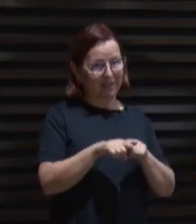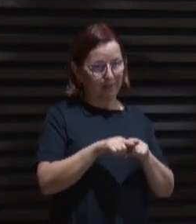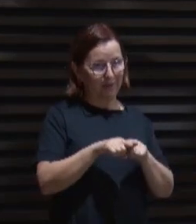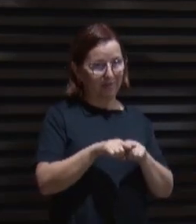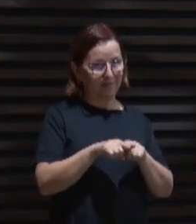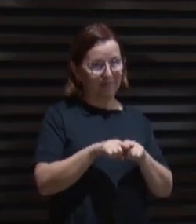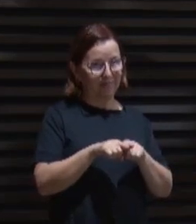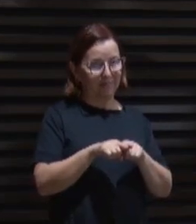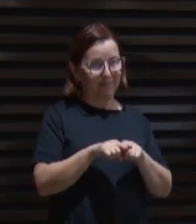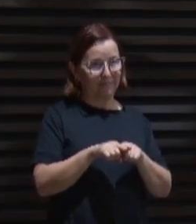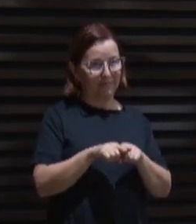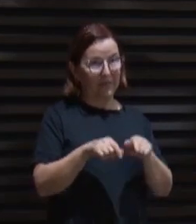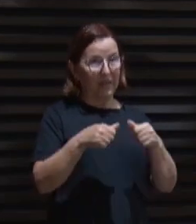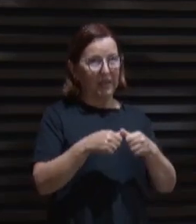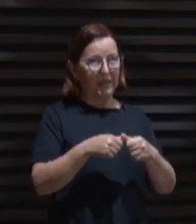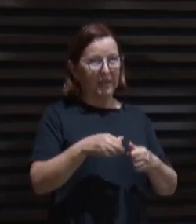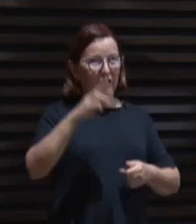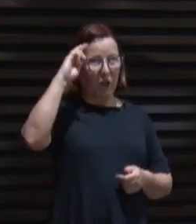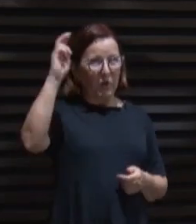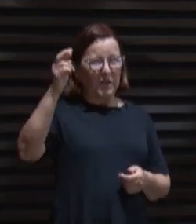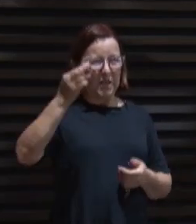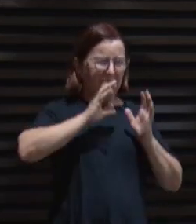Essa o Senhor abomina.